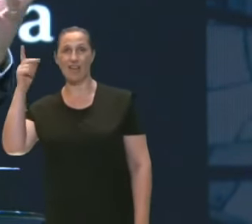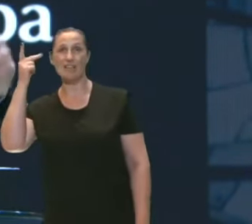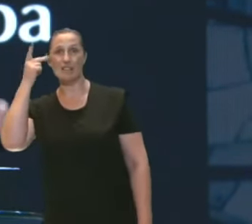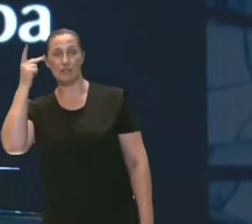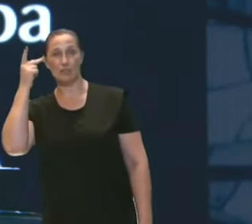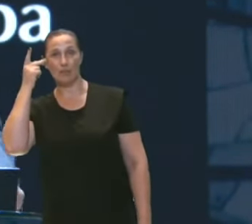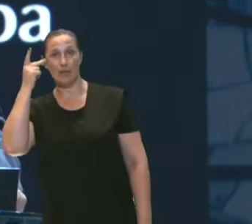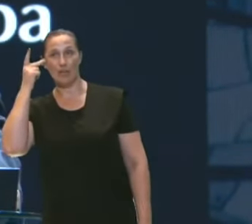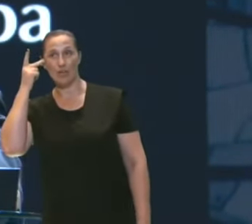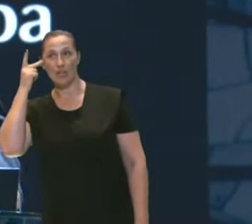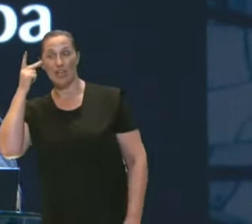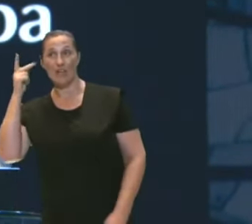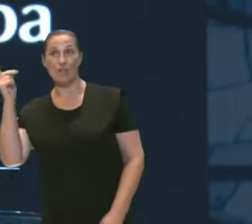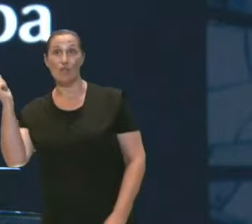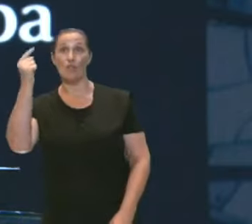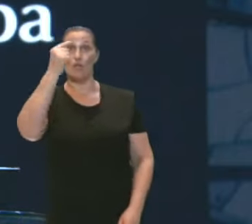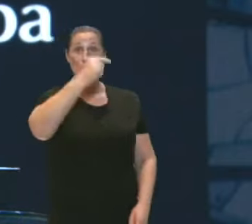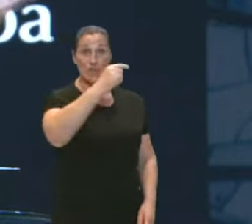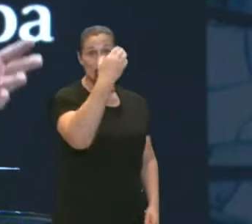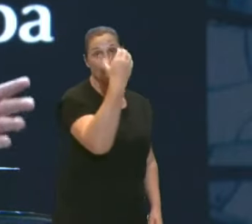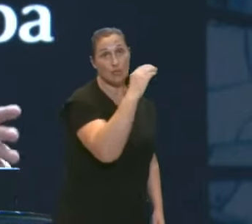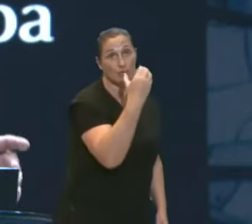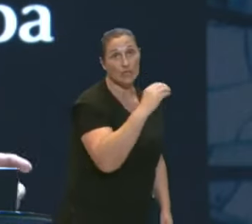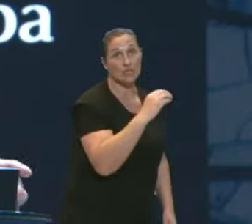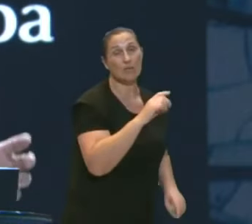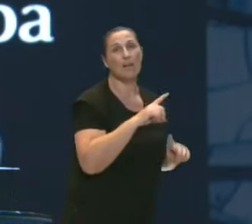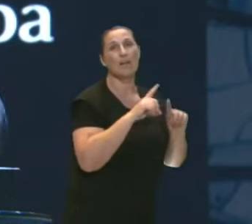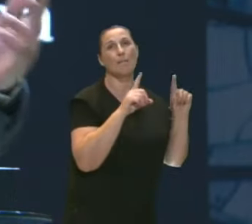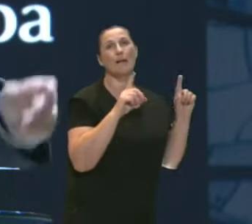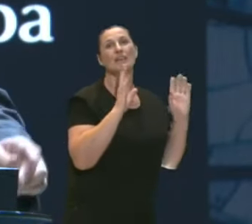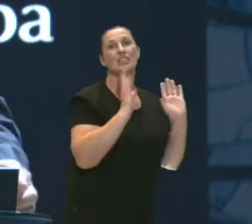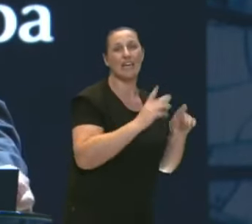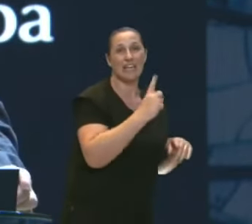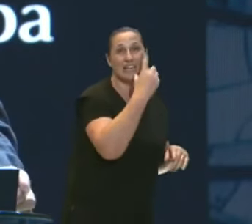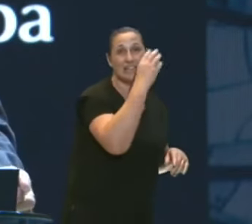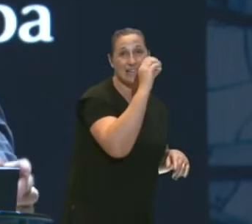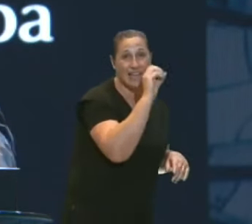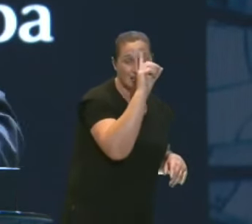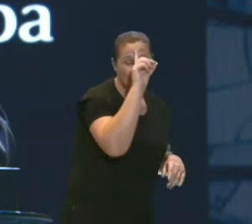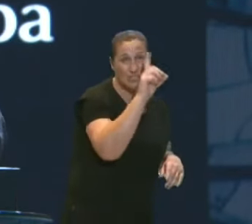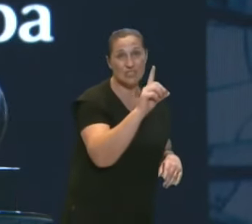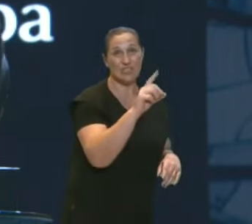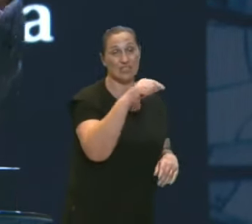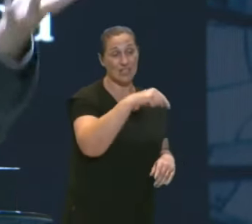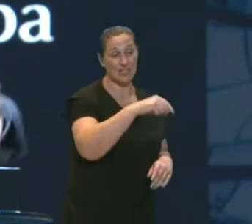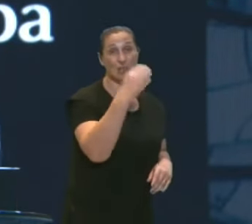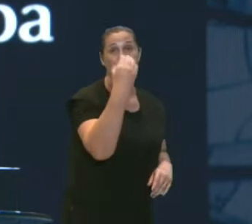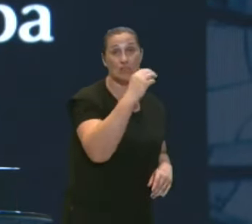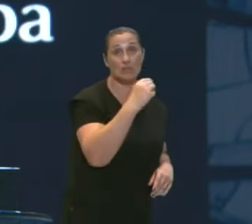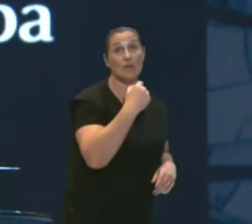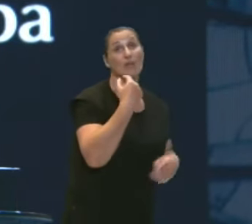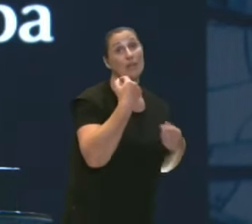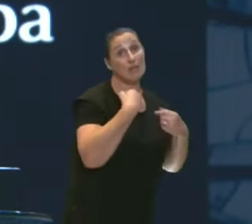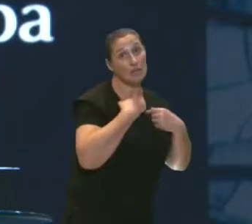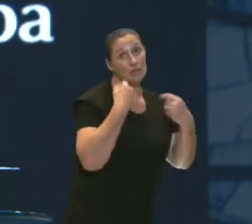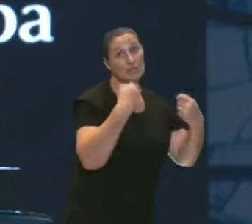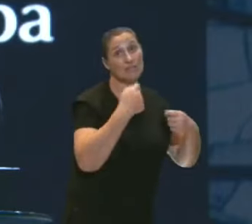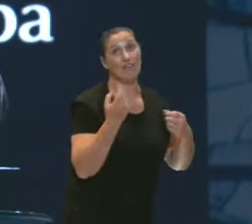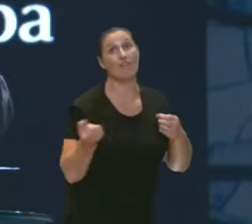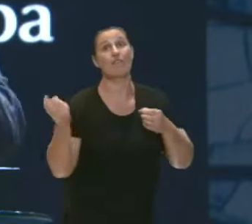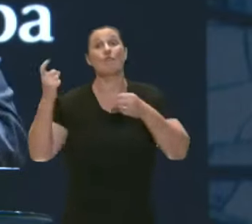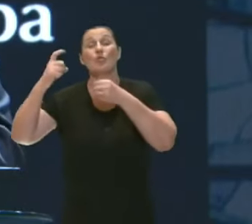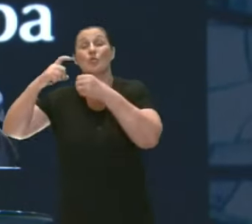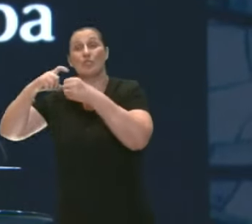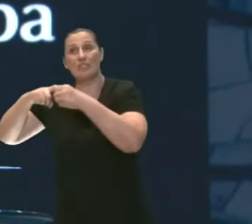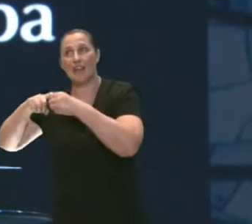esse tempo da enfermidade. Mas já haviam 10 dias que estávamos aqui, 10, 12 dias, e eu precisava voltar para casa. Eu